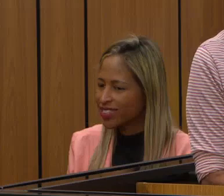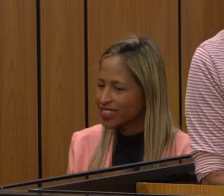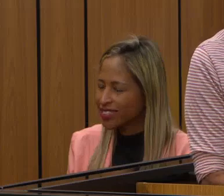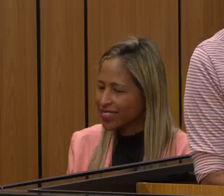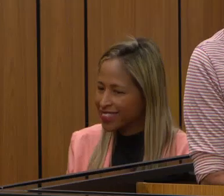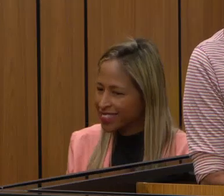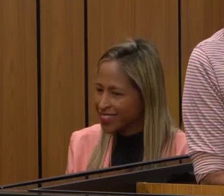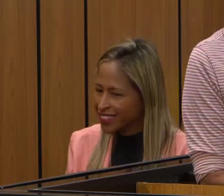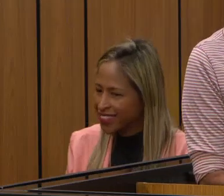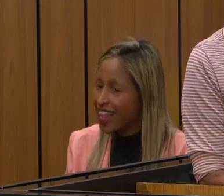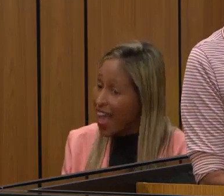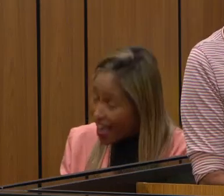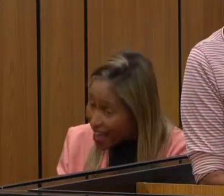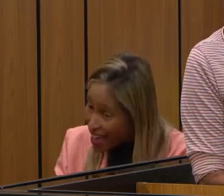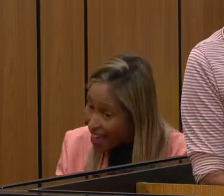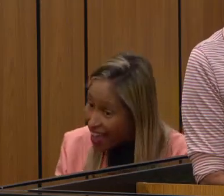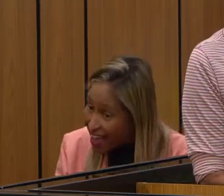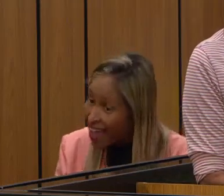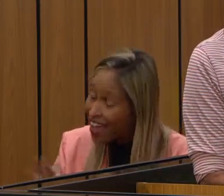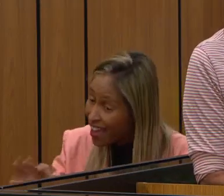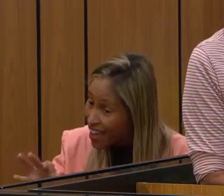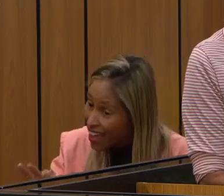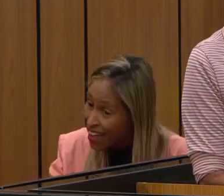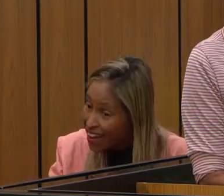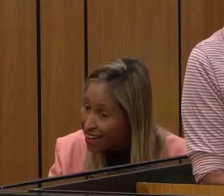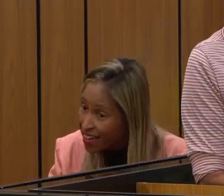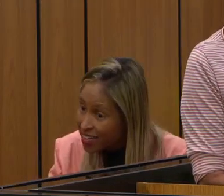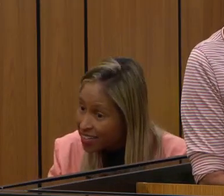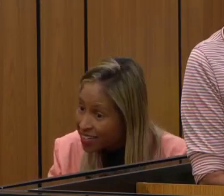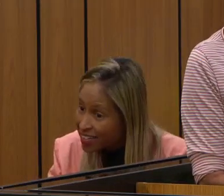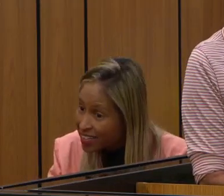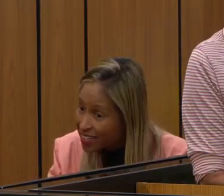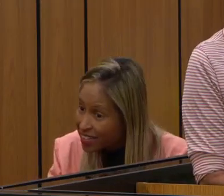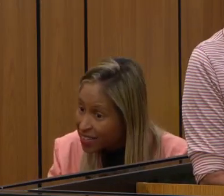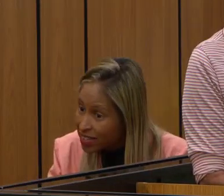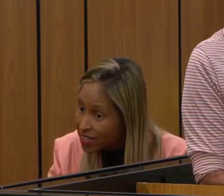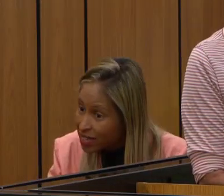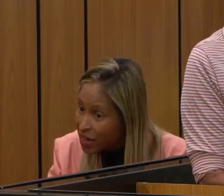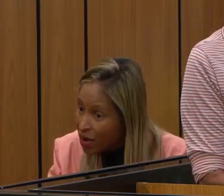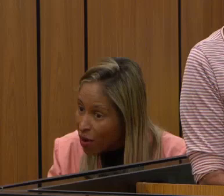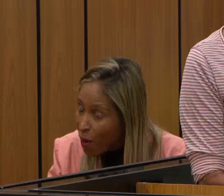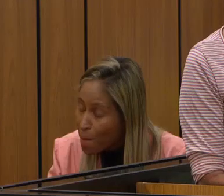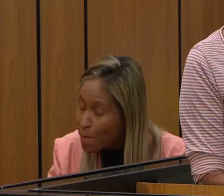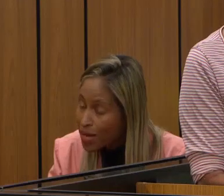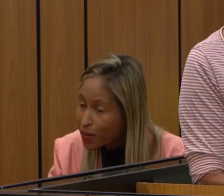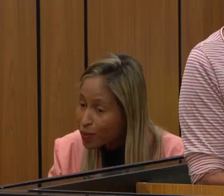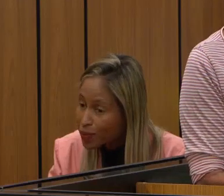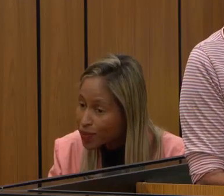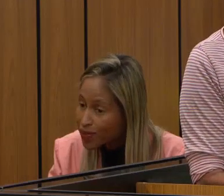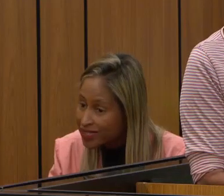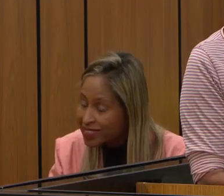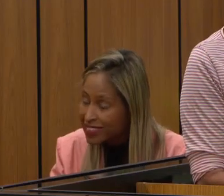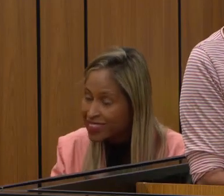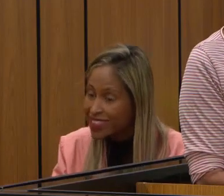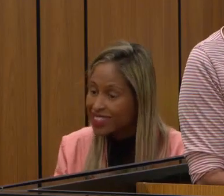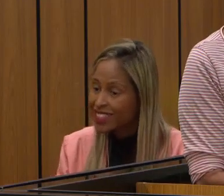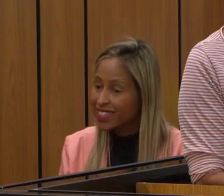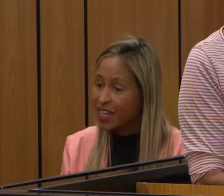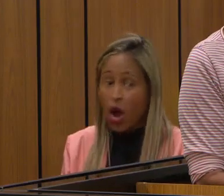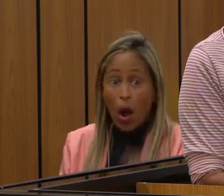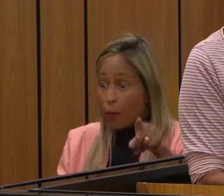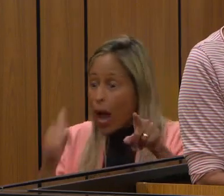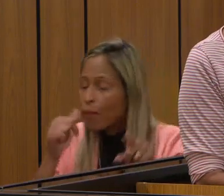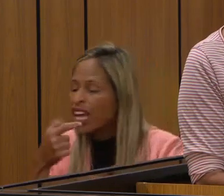em outubro quanto foi em Janeiro 11 de janeiro eles me chamado me deixar na situação que eu tô